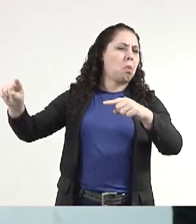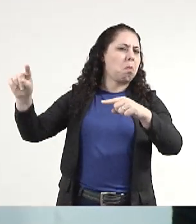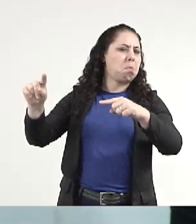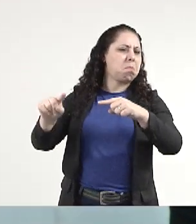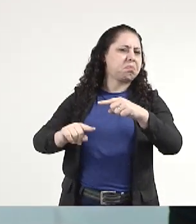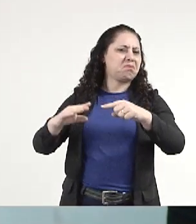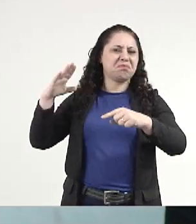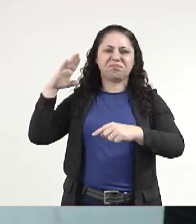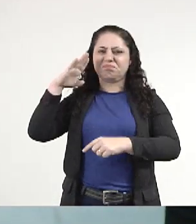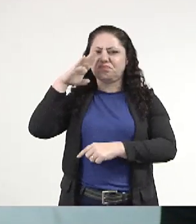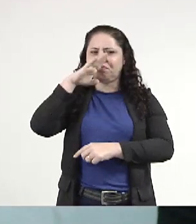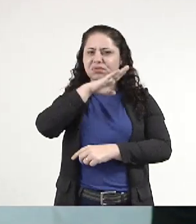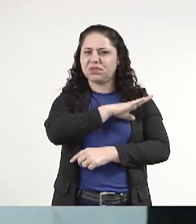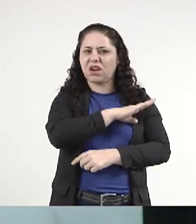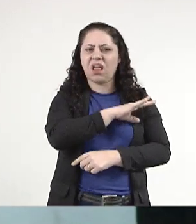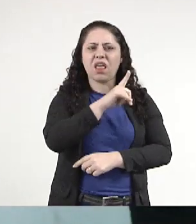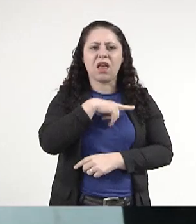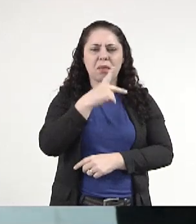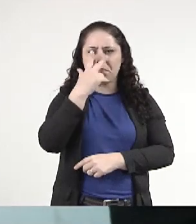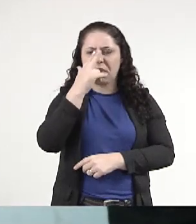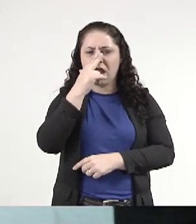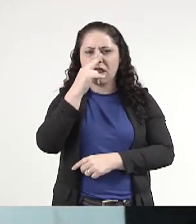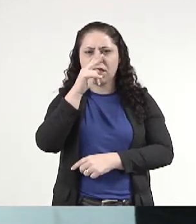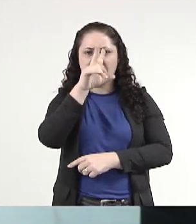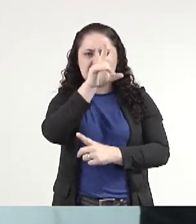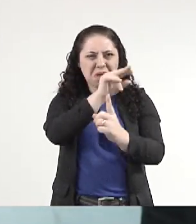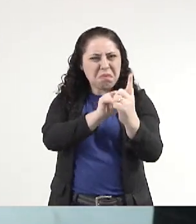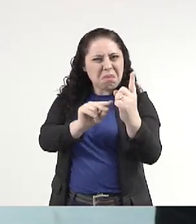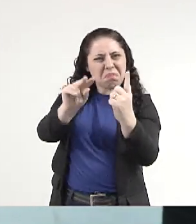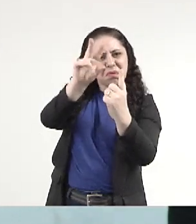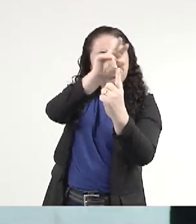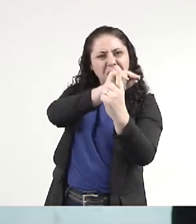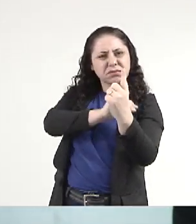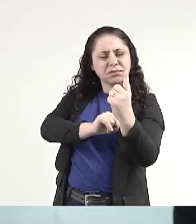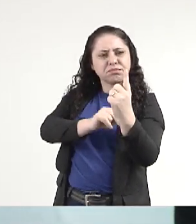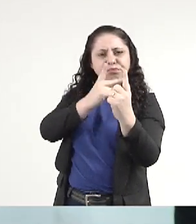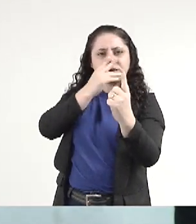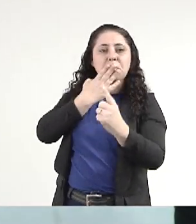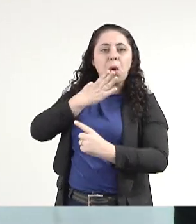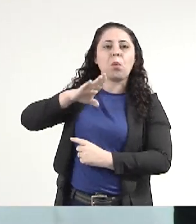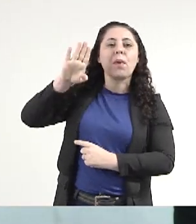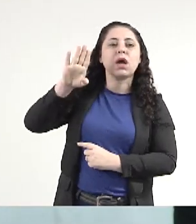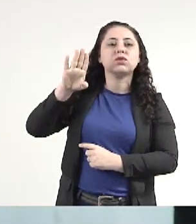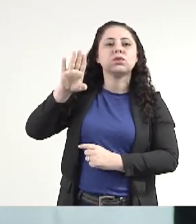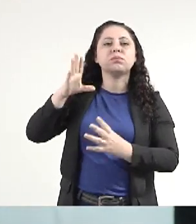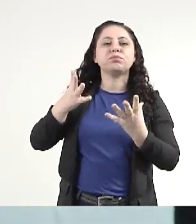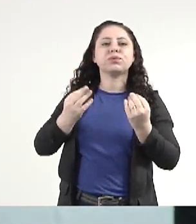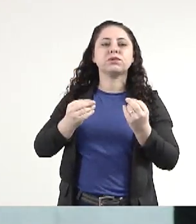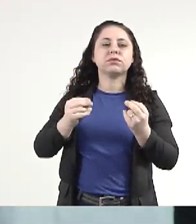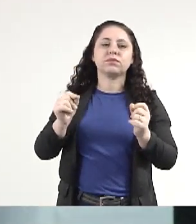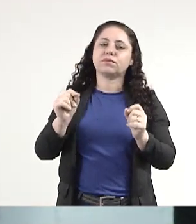mal que, infelizmente, engana o povo, promete muito,